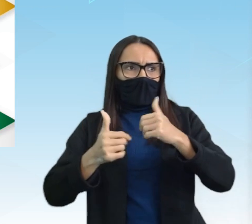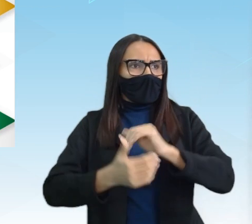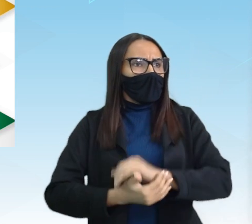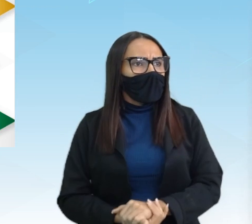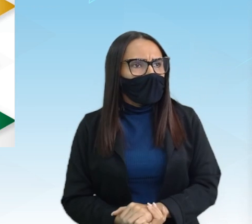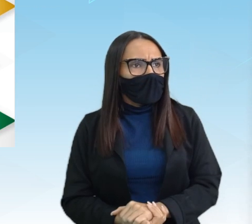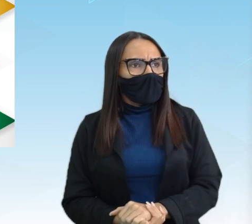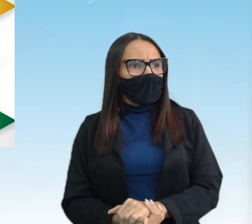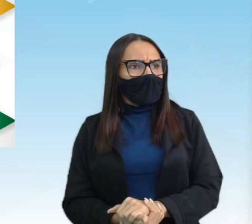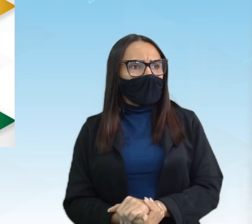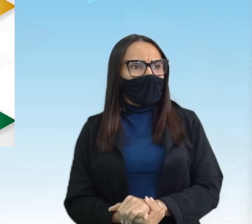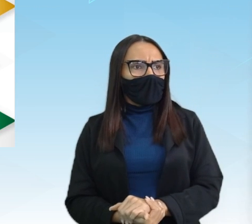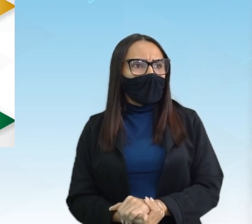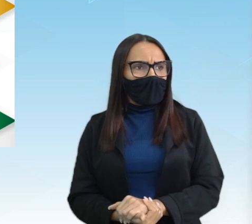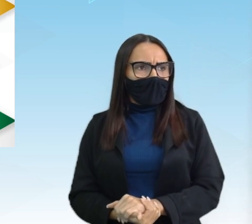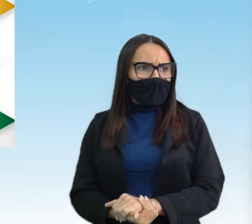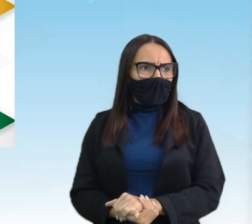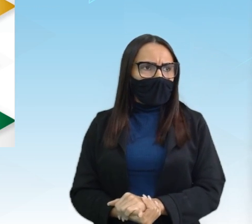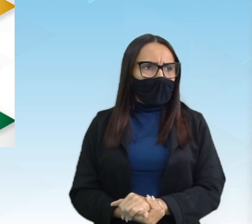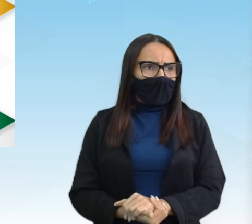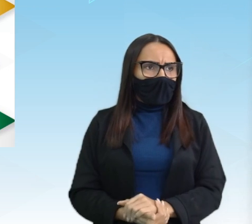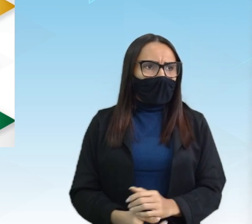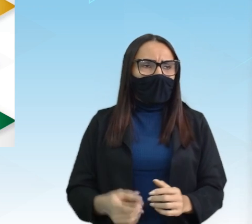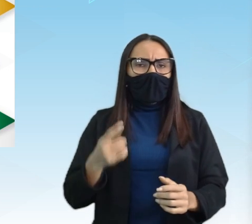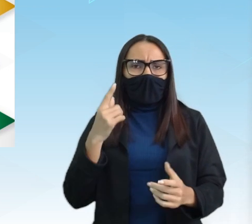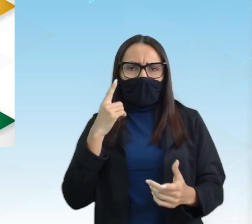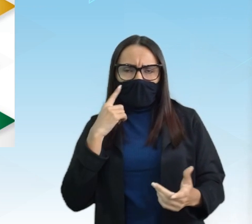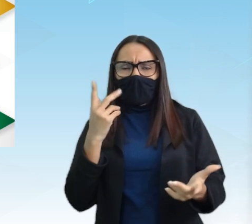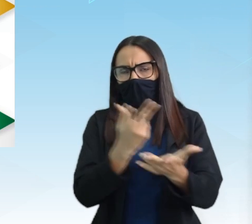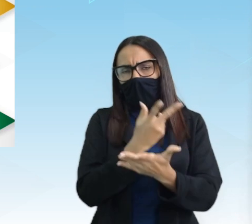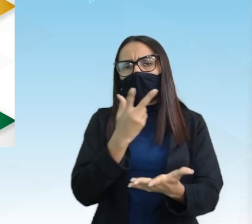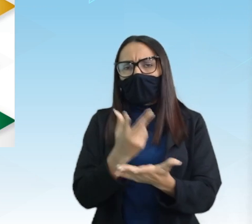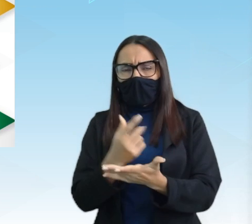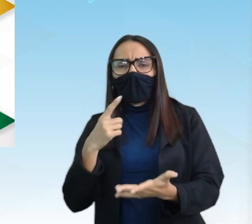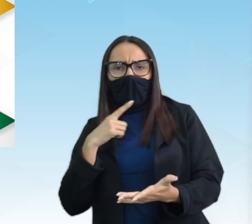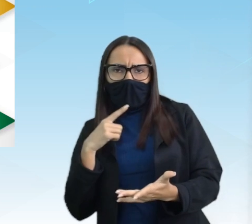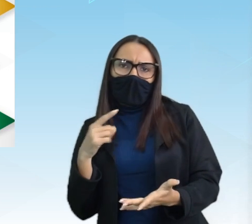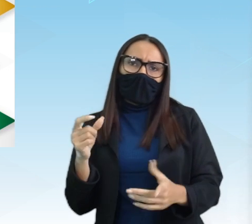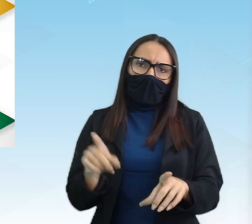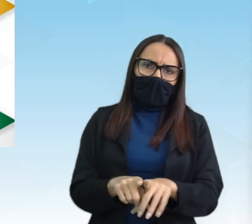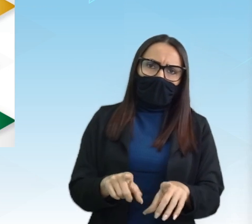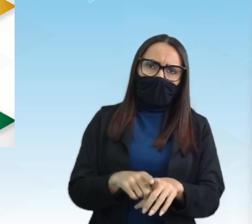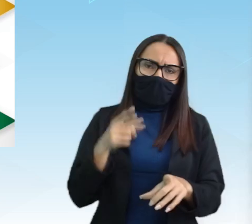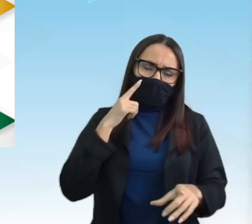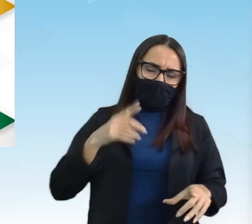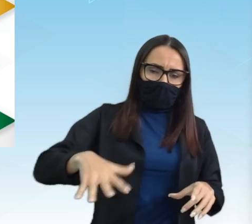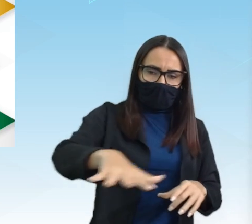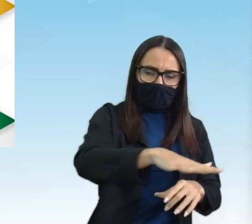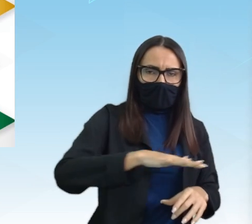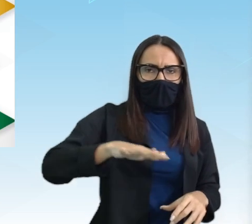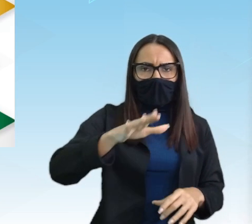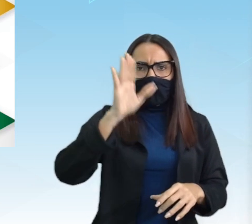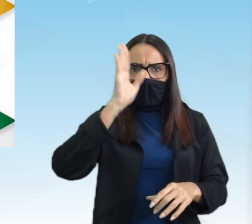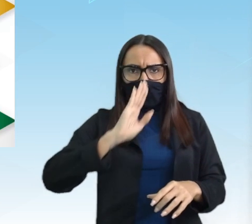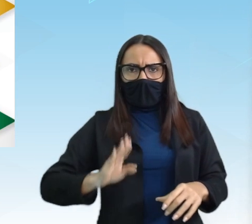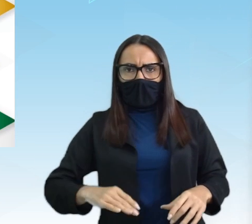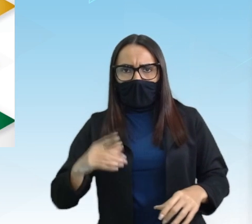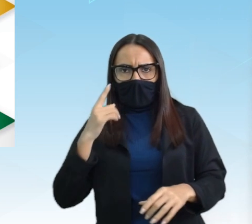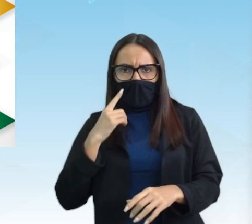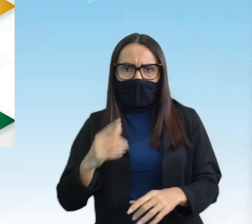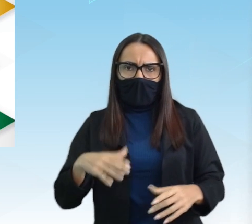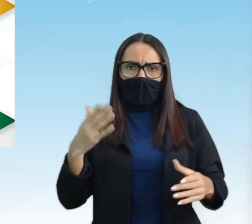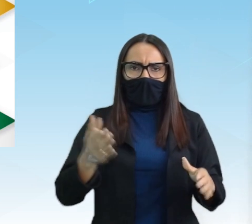anjos? Mas tem irregularidade? Tem, sim. Nosso território brasileiro, ele é todo